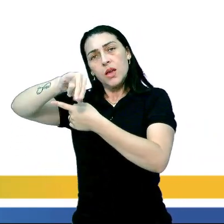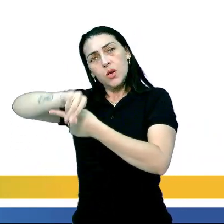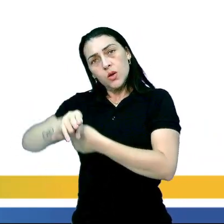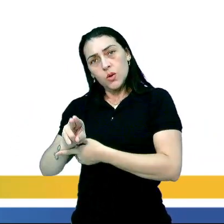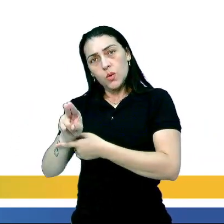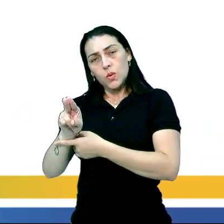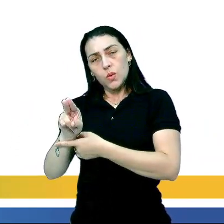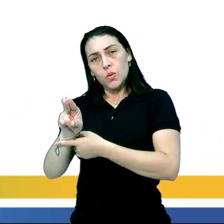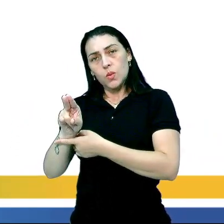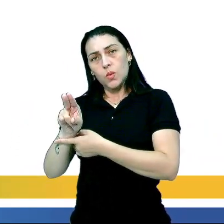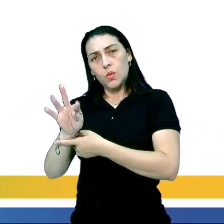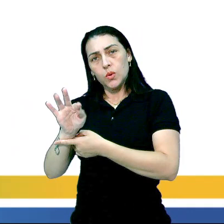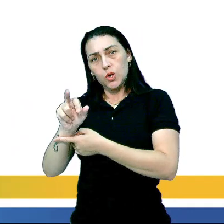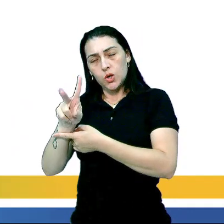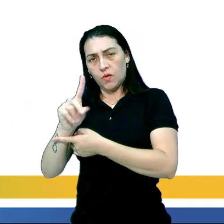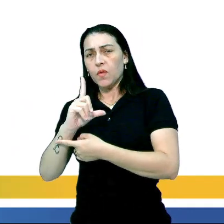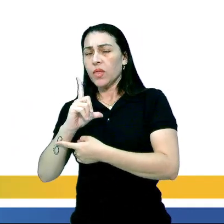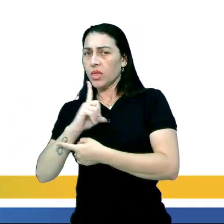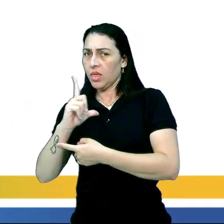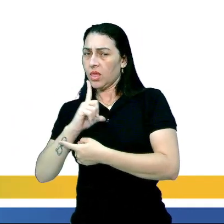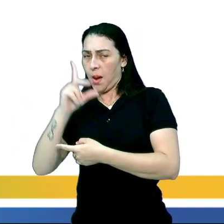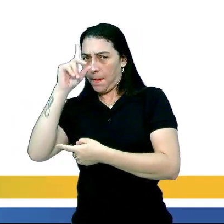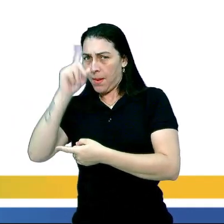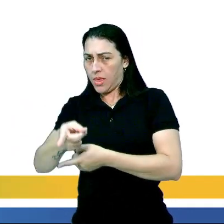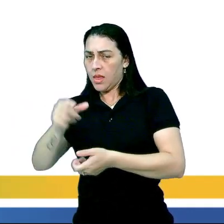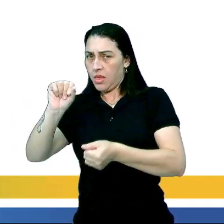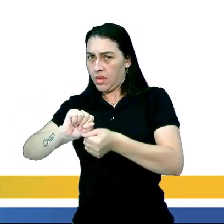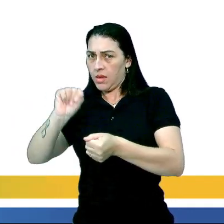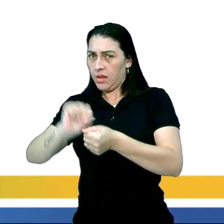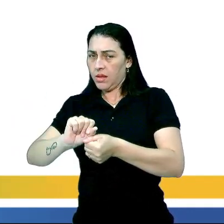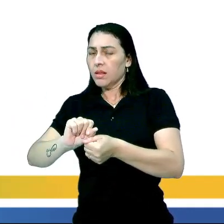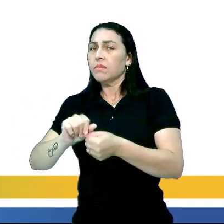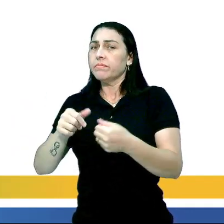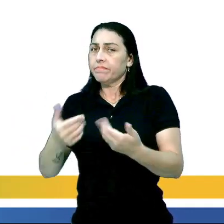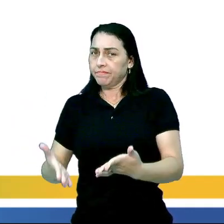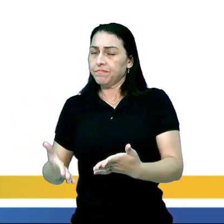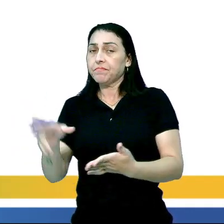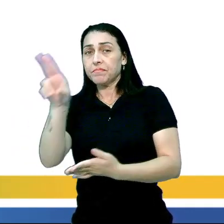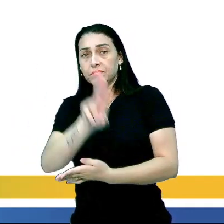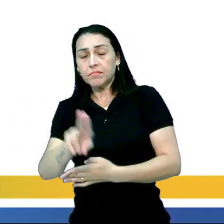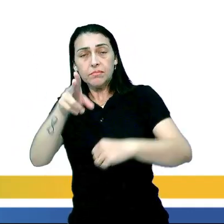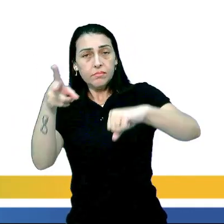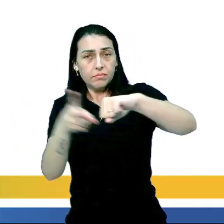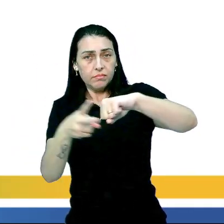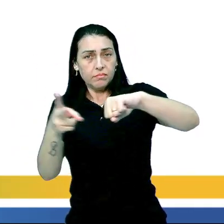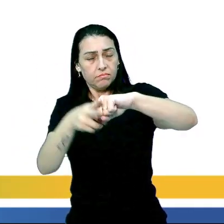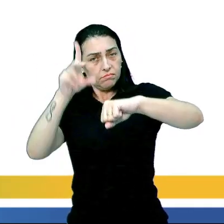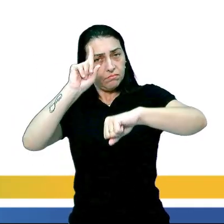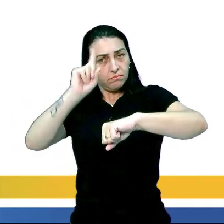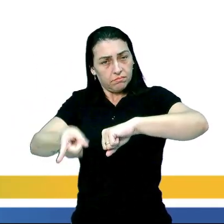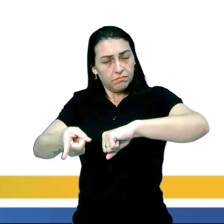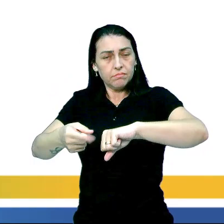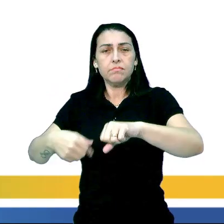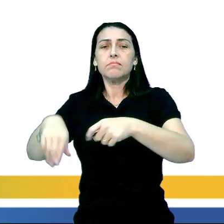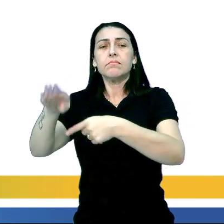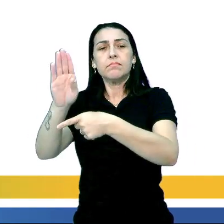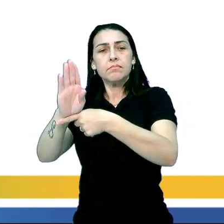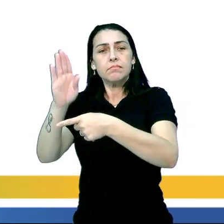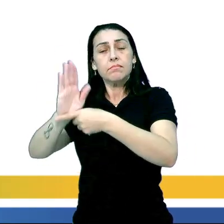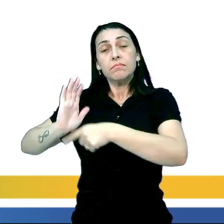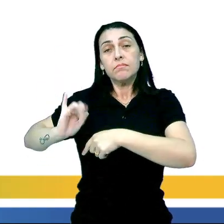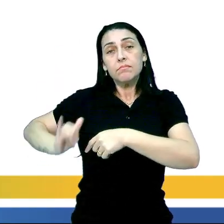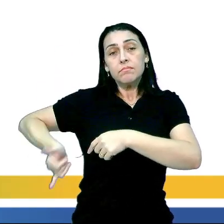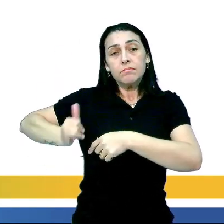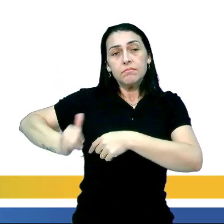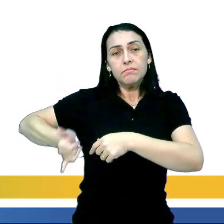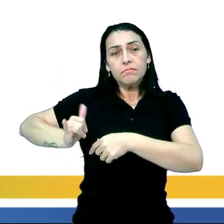injuntivo? Tem alguém mandando fazer alguma coisa, dando uma ordem, utilizando verbos no imperativo? Letra